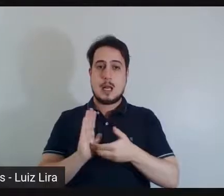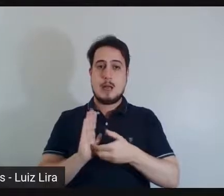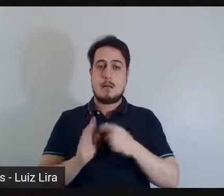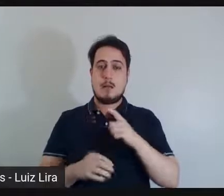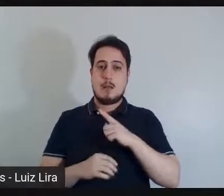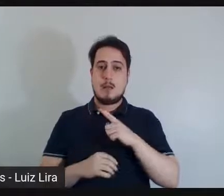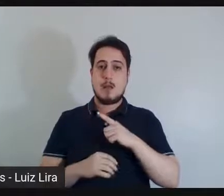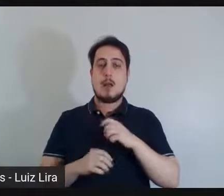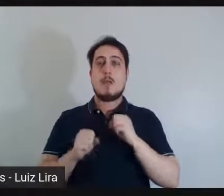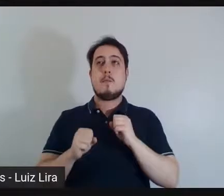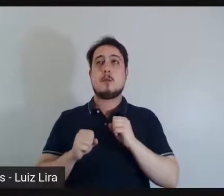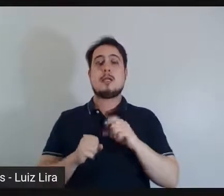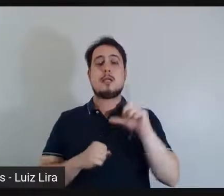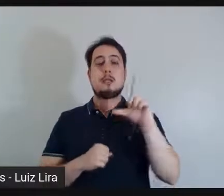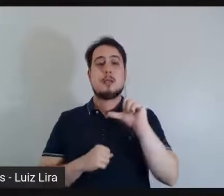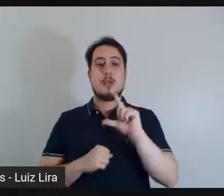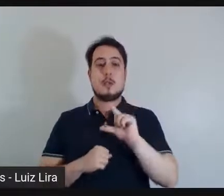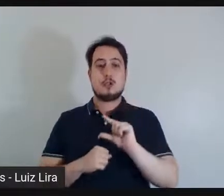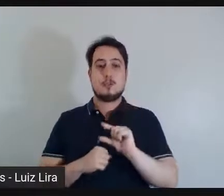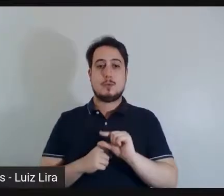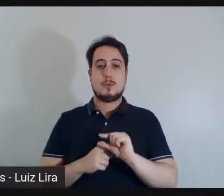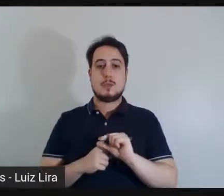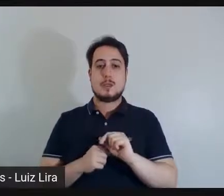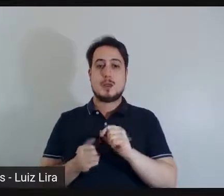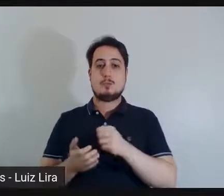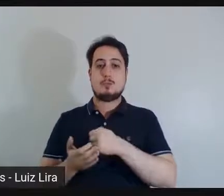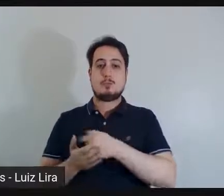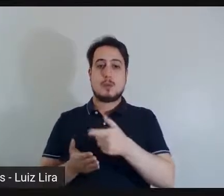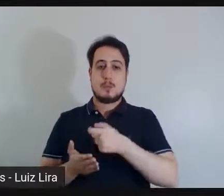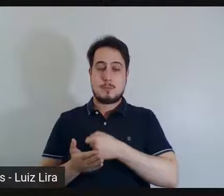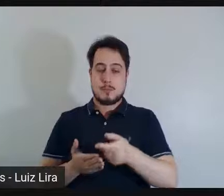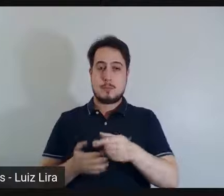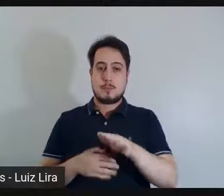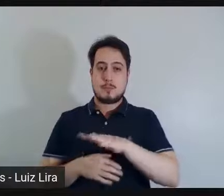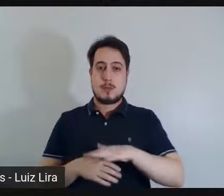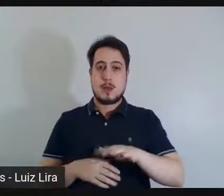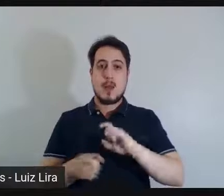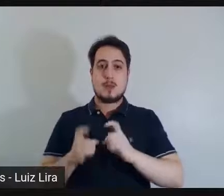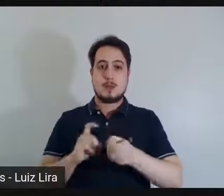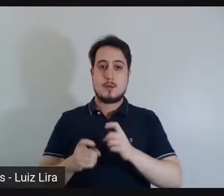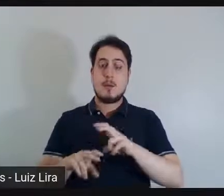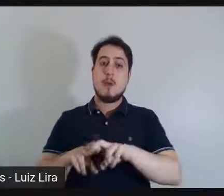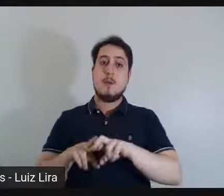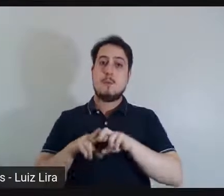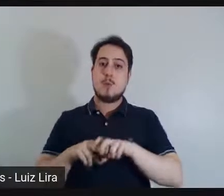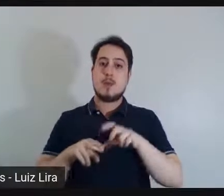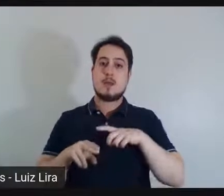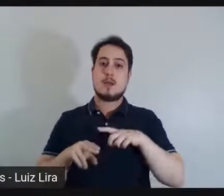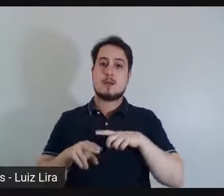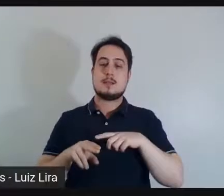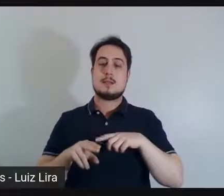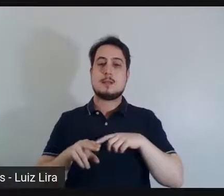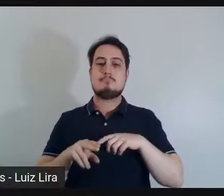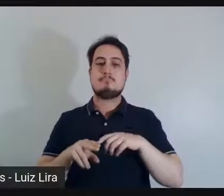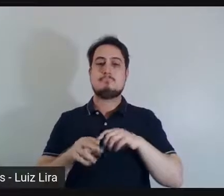poderia ter uma redução de despesa no contrato de apoio administrativo em virtude da formatação